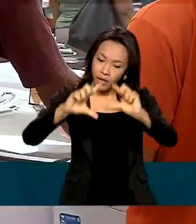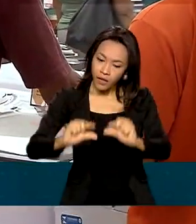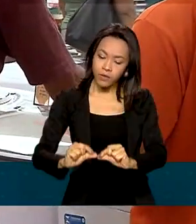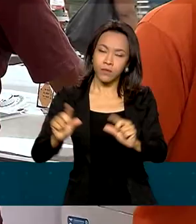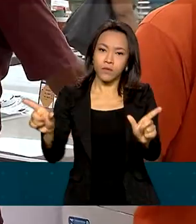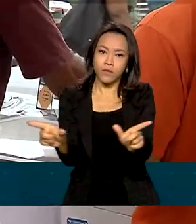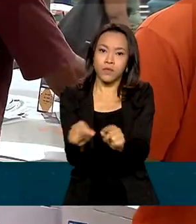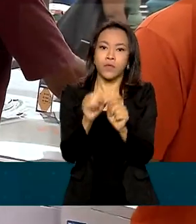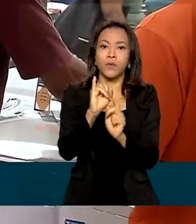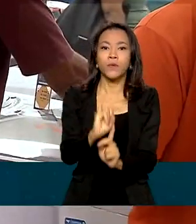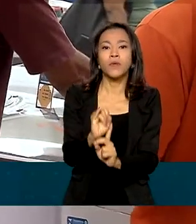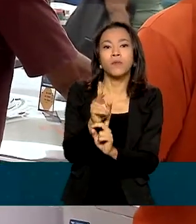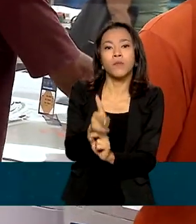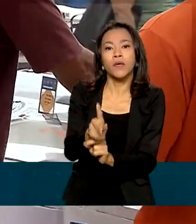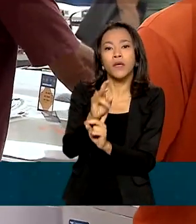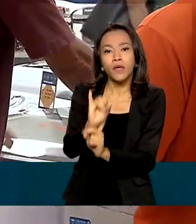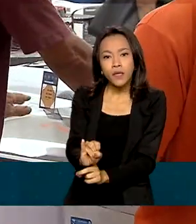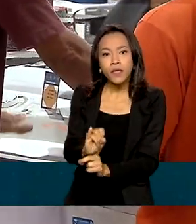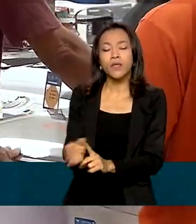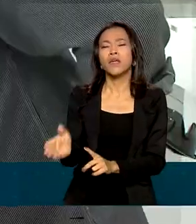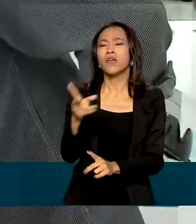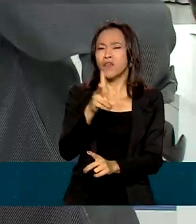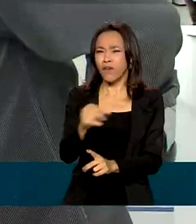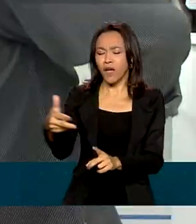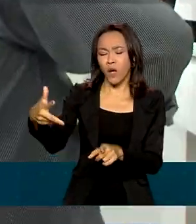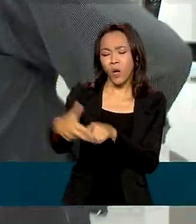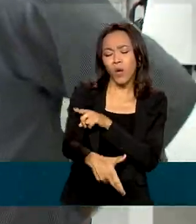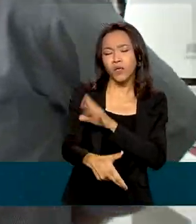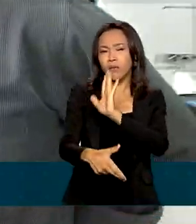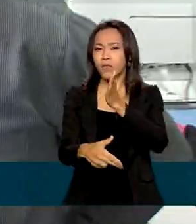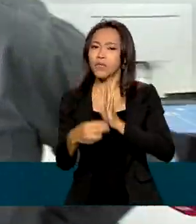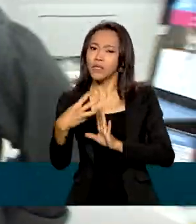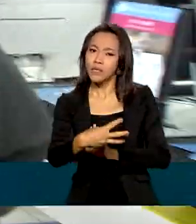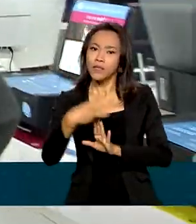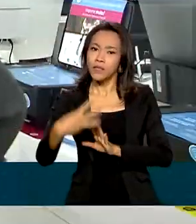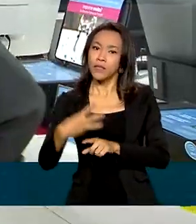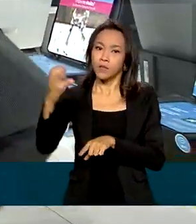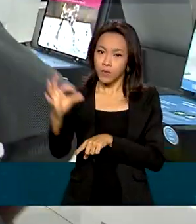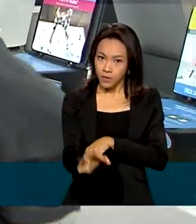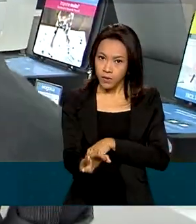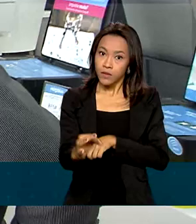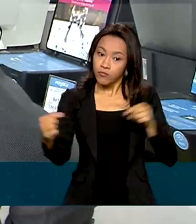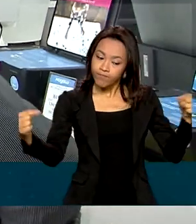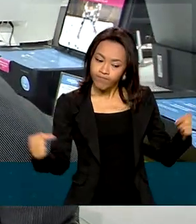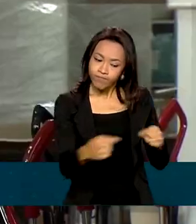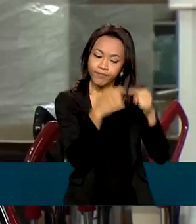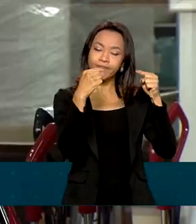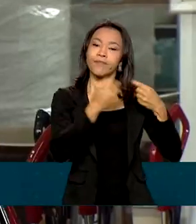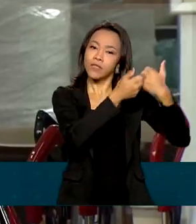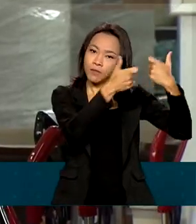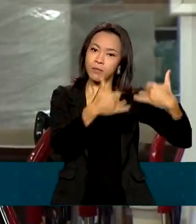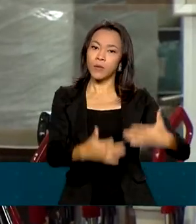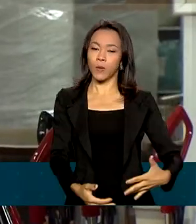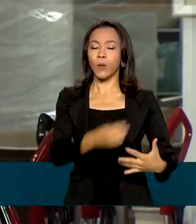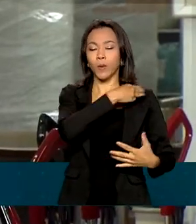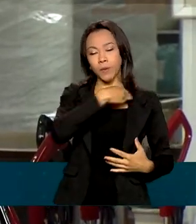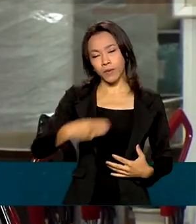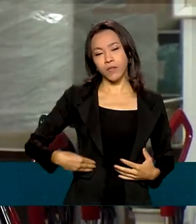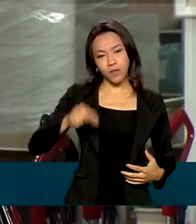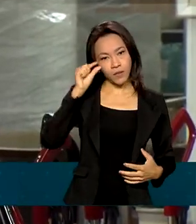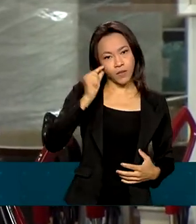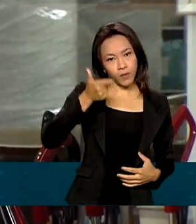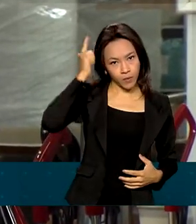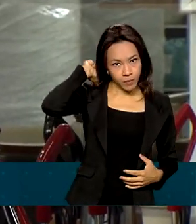produtos industrializados e o corte deve chegar a 33%, de acordo com o ministro da Economia, Paulo